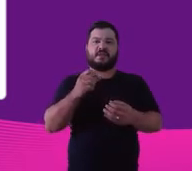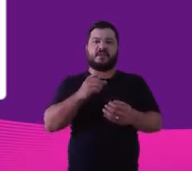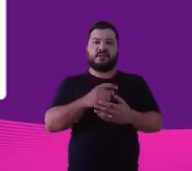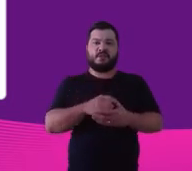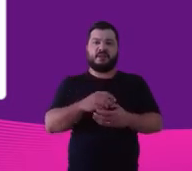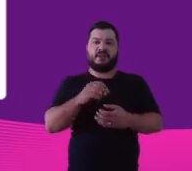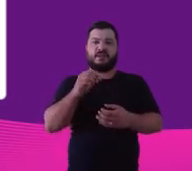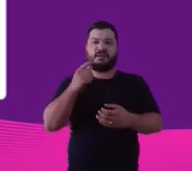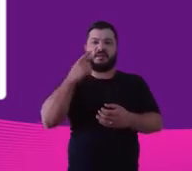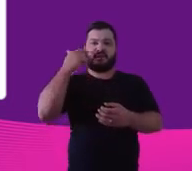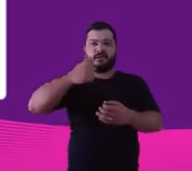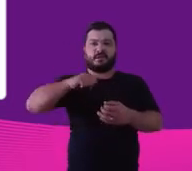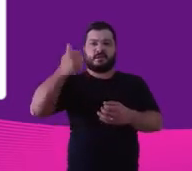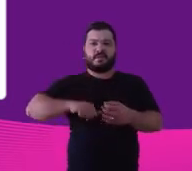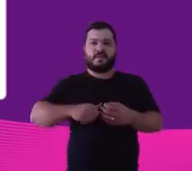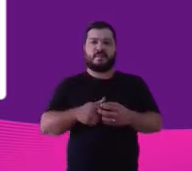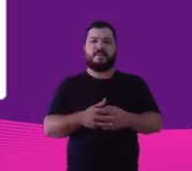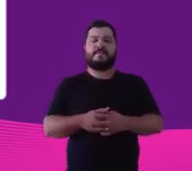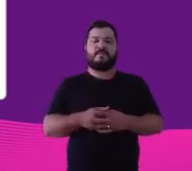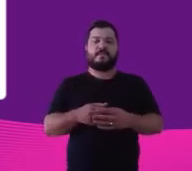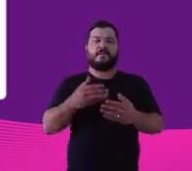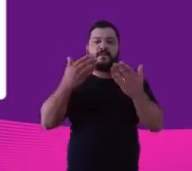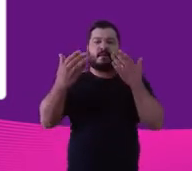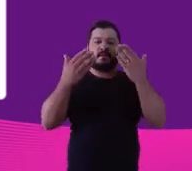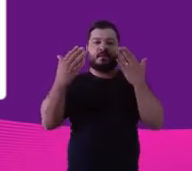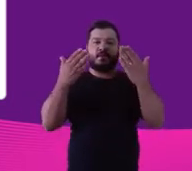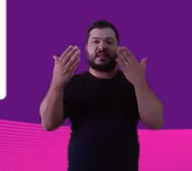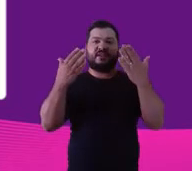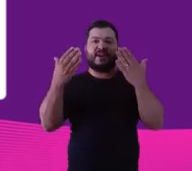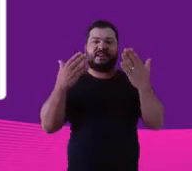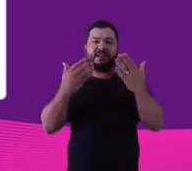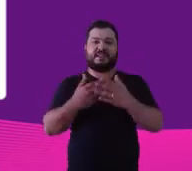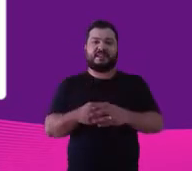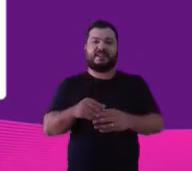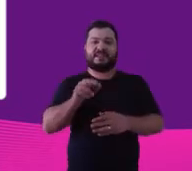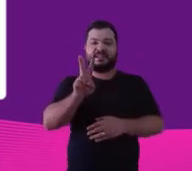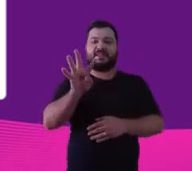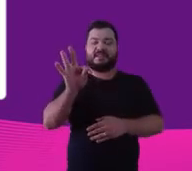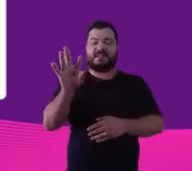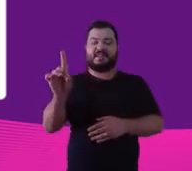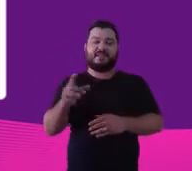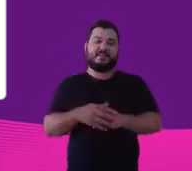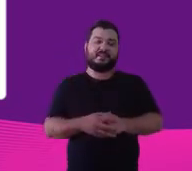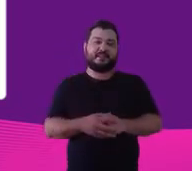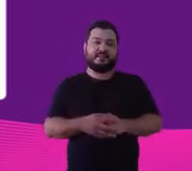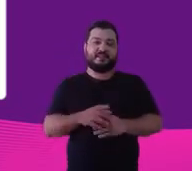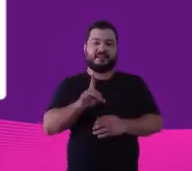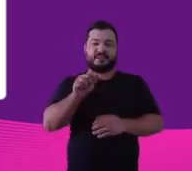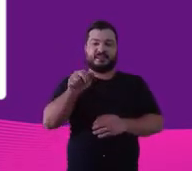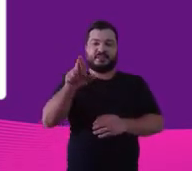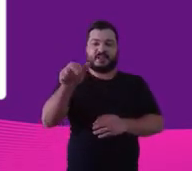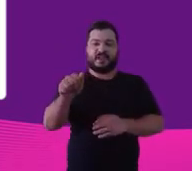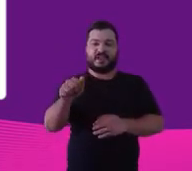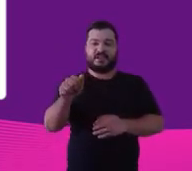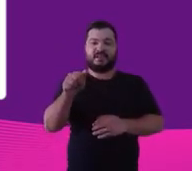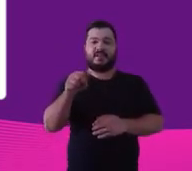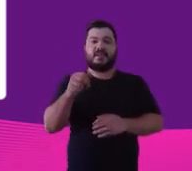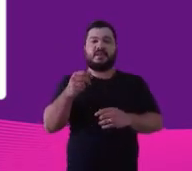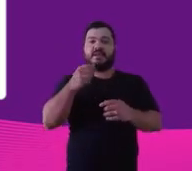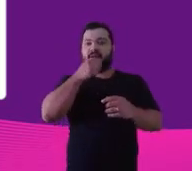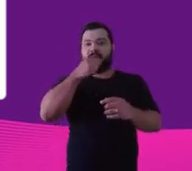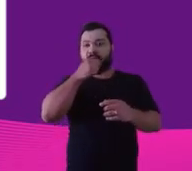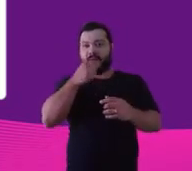análise né é comparou-se usada para defender contra BRB o dá pra ver contra